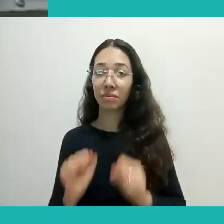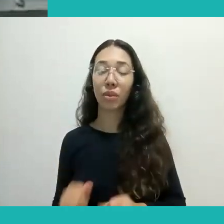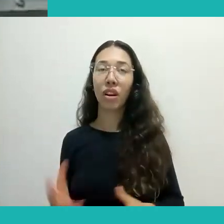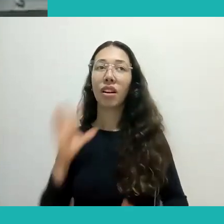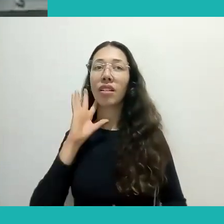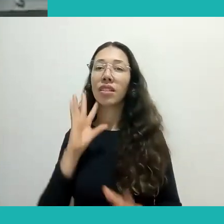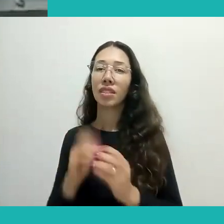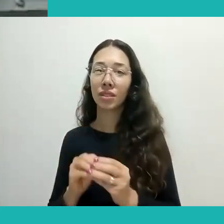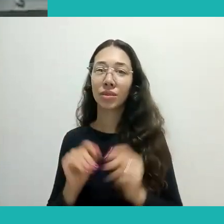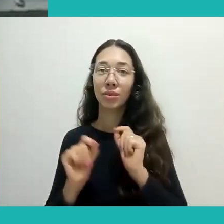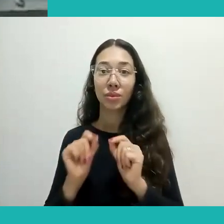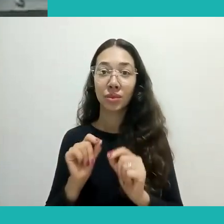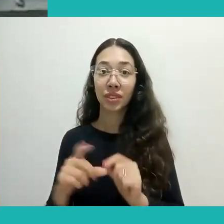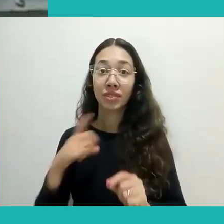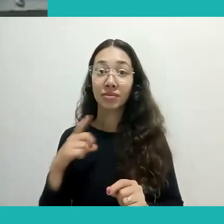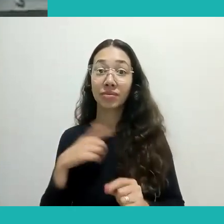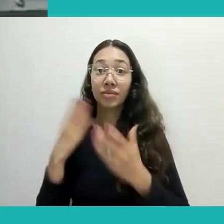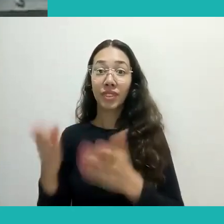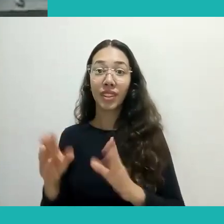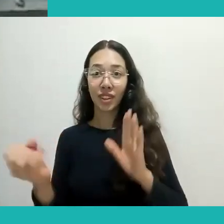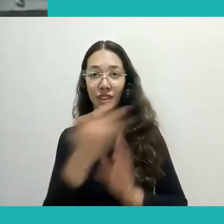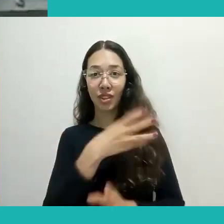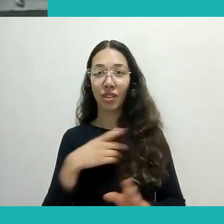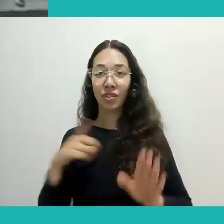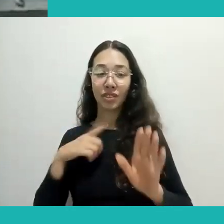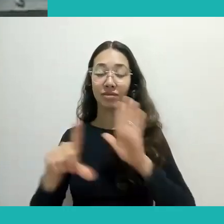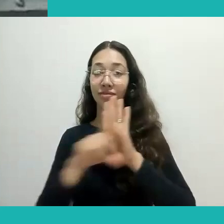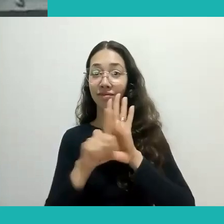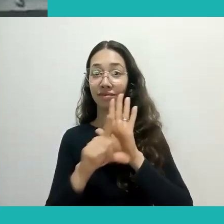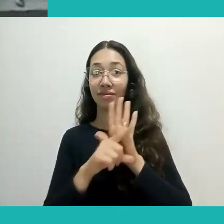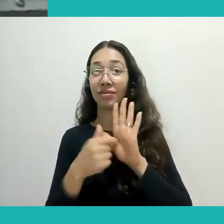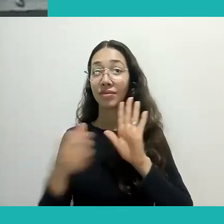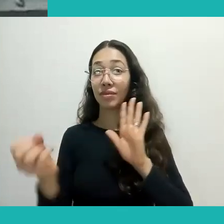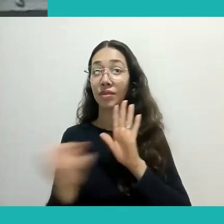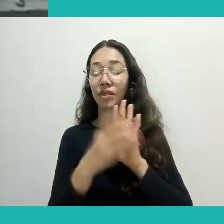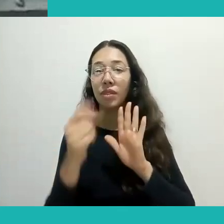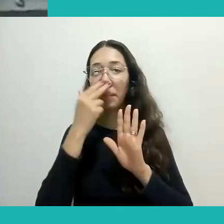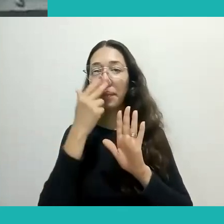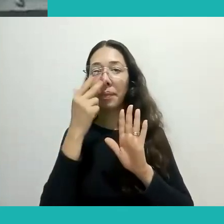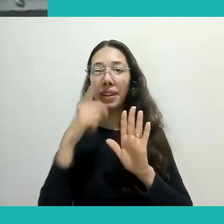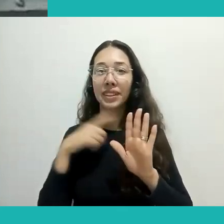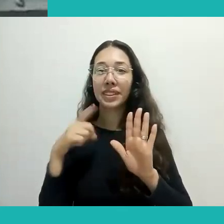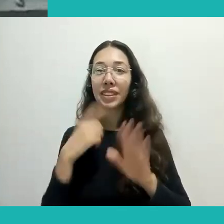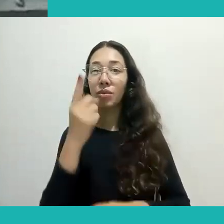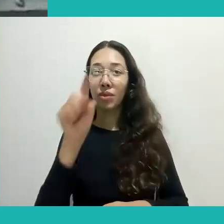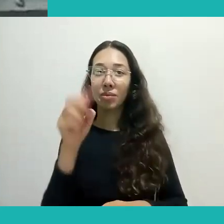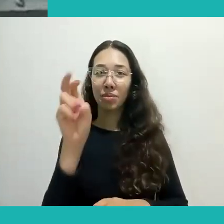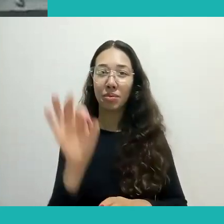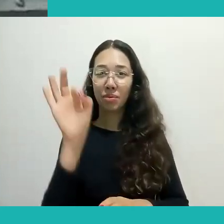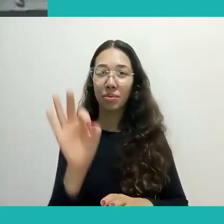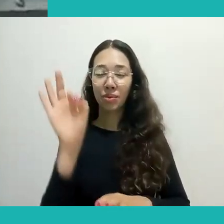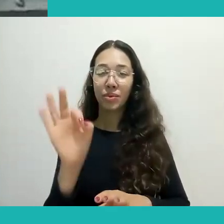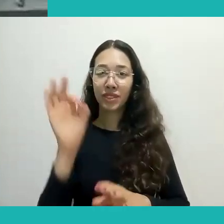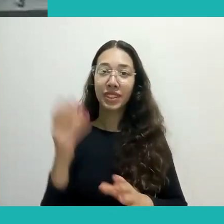entendemos que essa nova configuração legal retira dos 1,5% recolhido